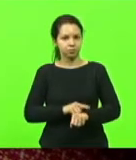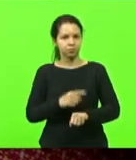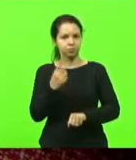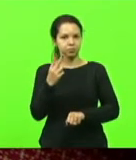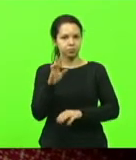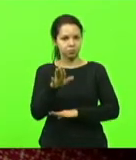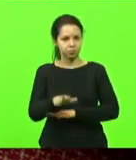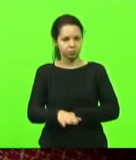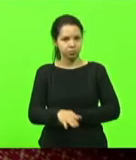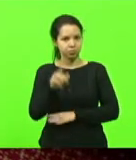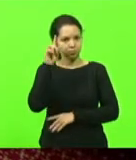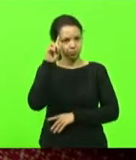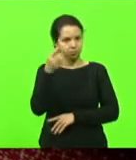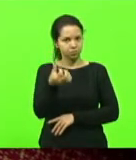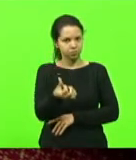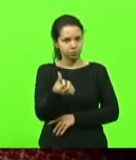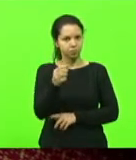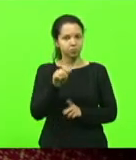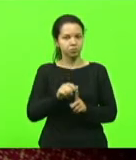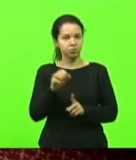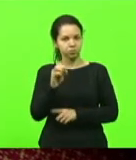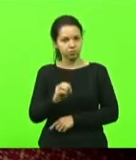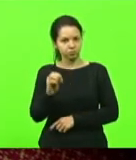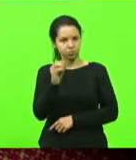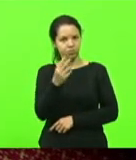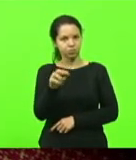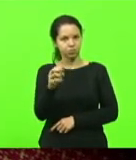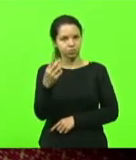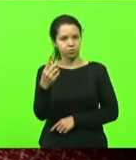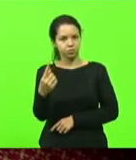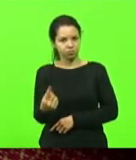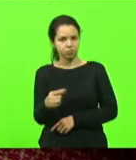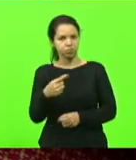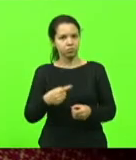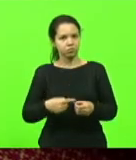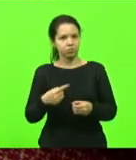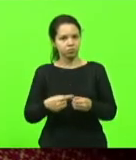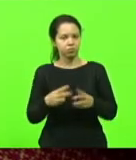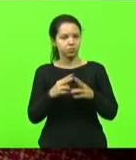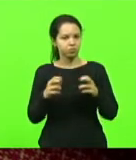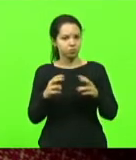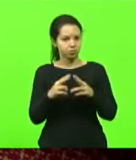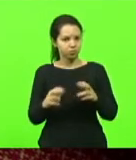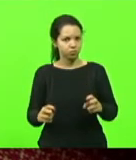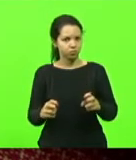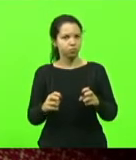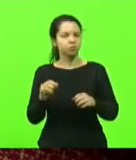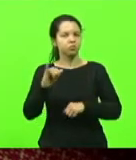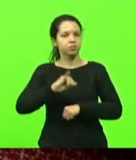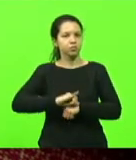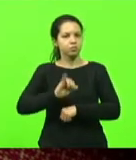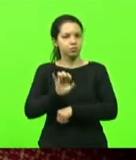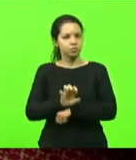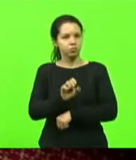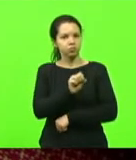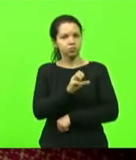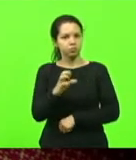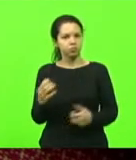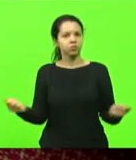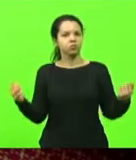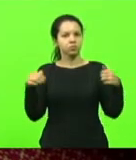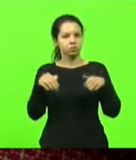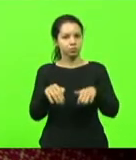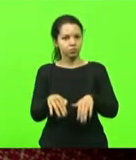dia 6 de outubro de 2021, nesta cidade de Florianópolis, capital do Estado de Santa Catarina, reuniu-se a